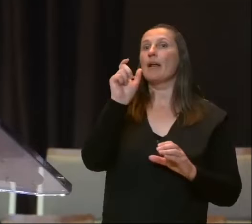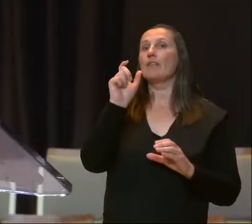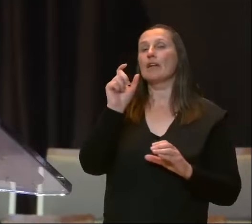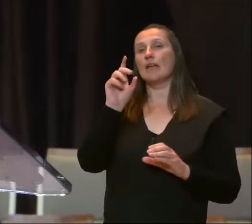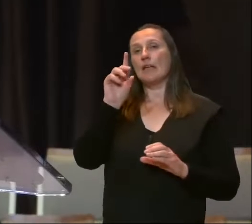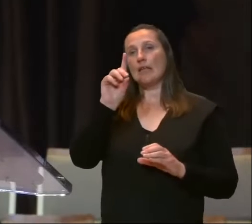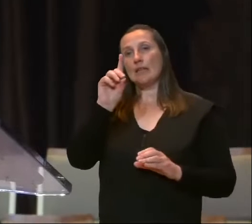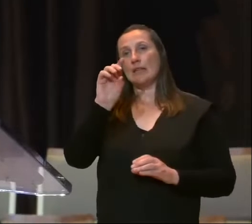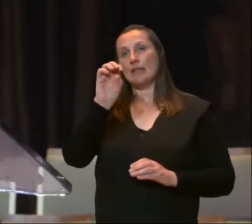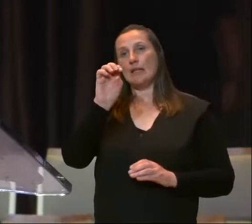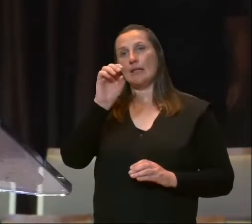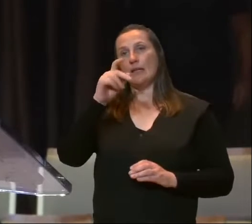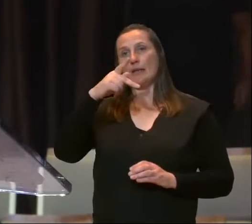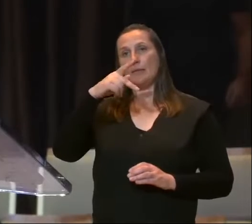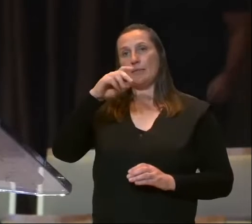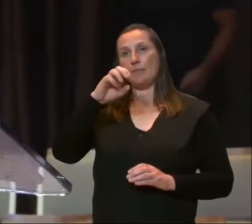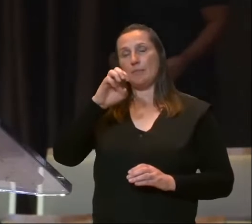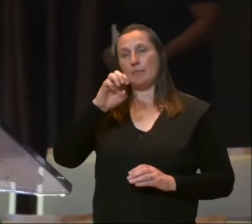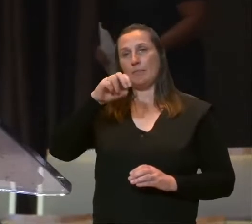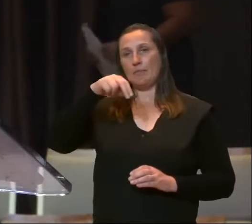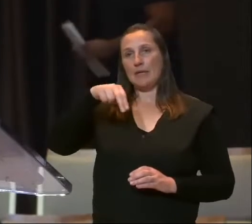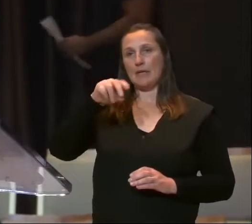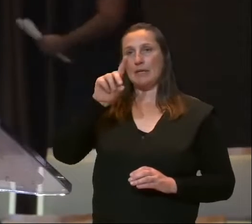aqui é esperar.